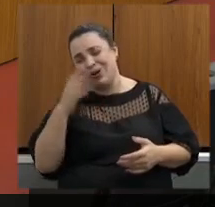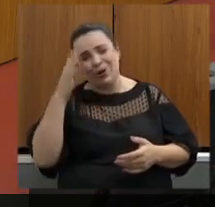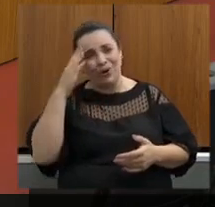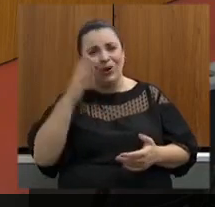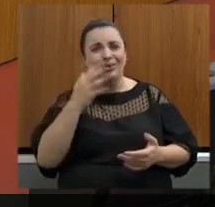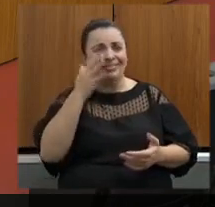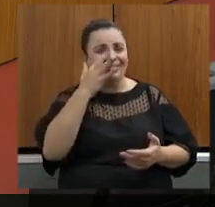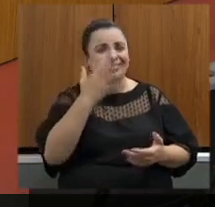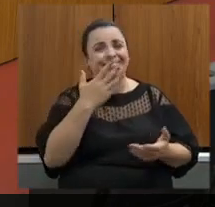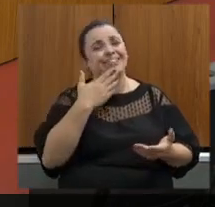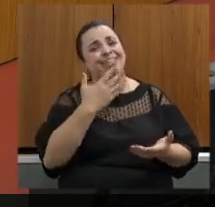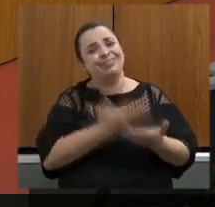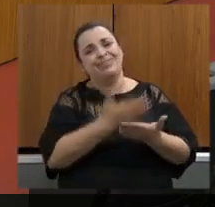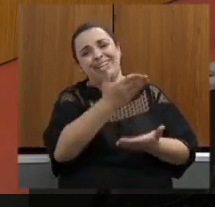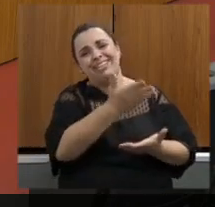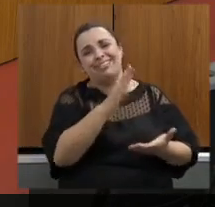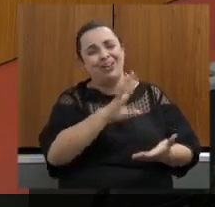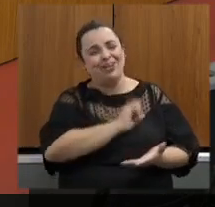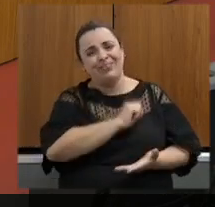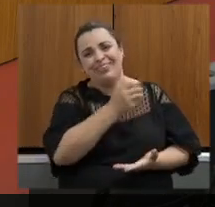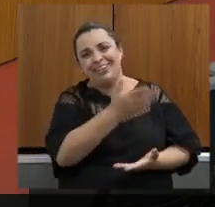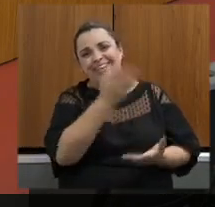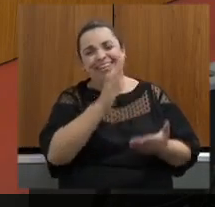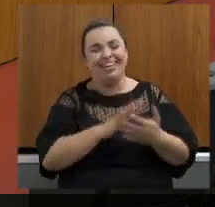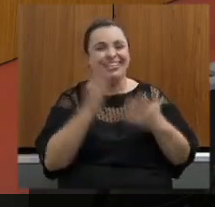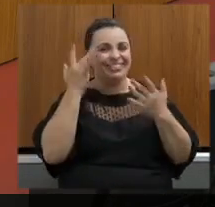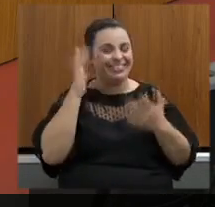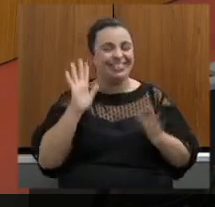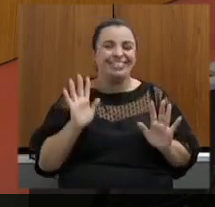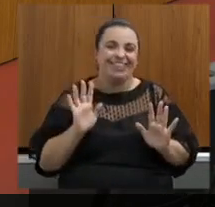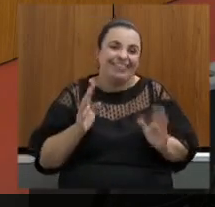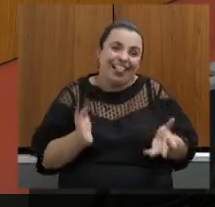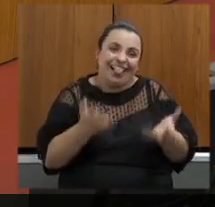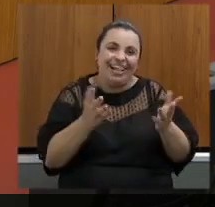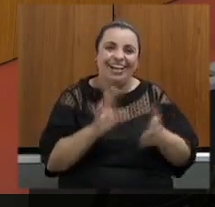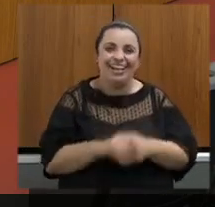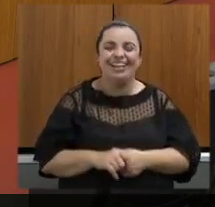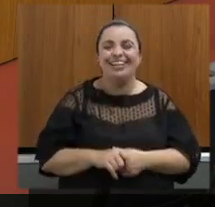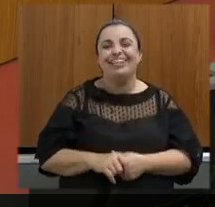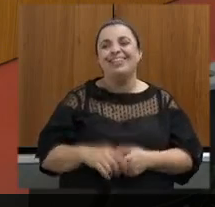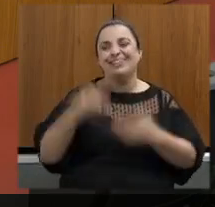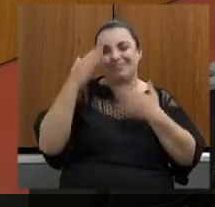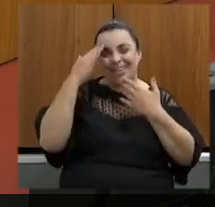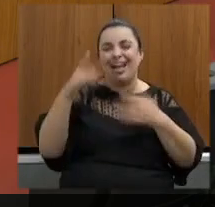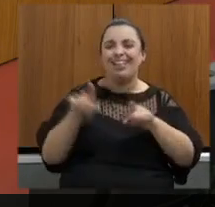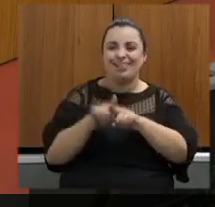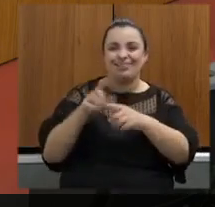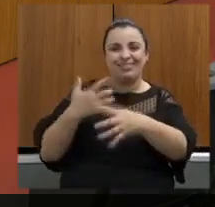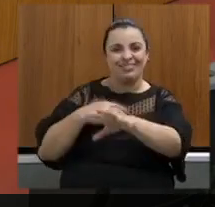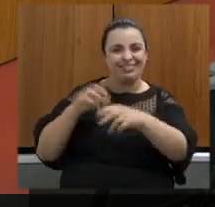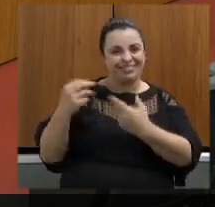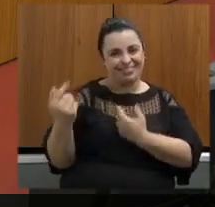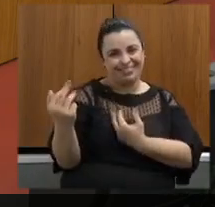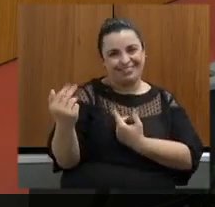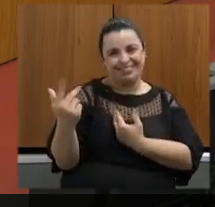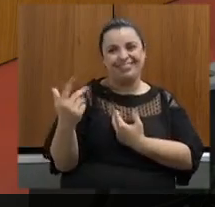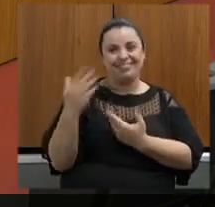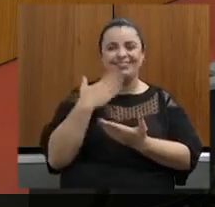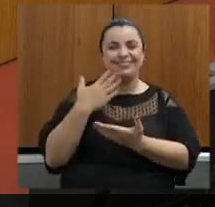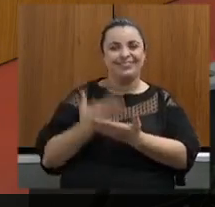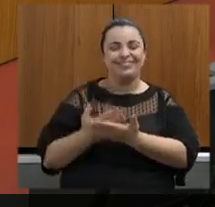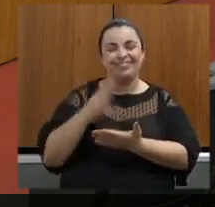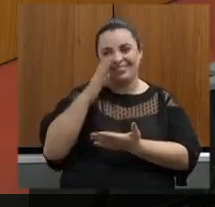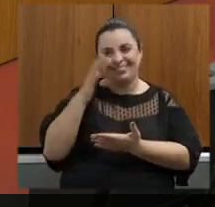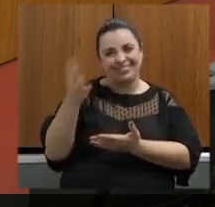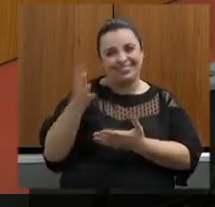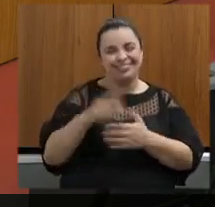então obrigado então Obrigado admiração multa por todo seu trabalho pela trajetória ao longo da vida pública sobre a